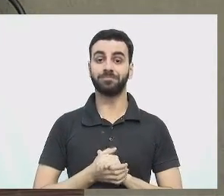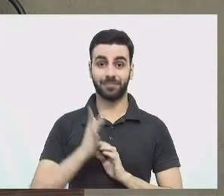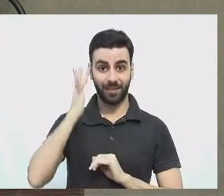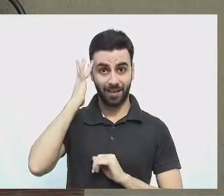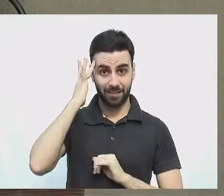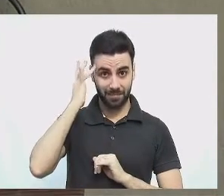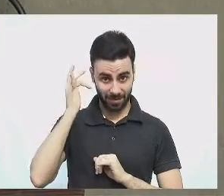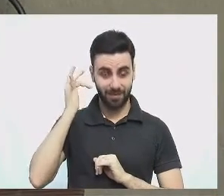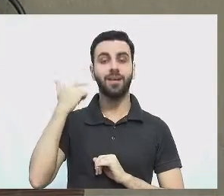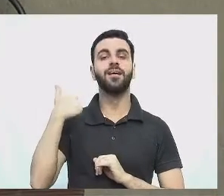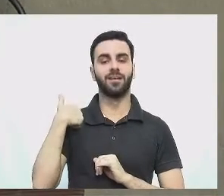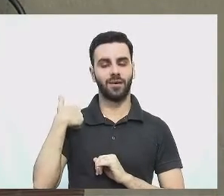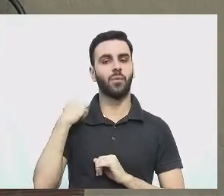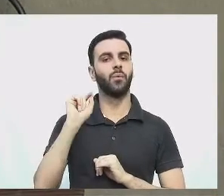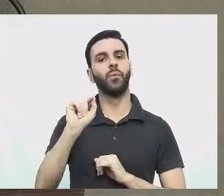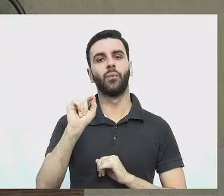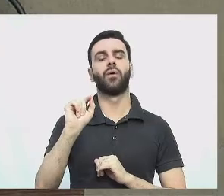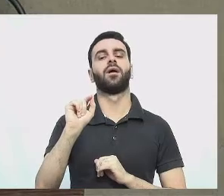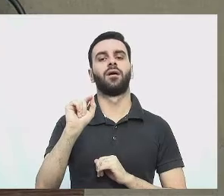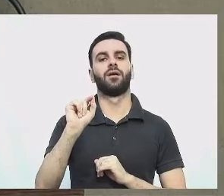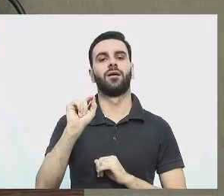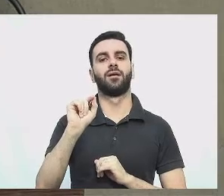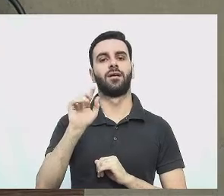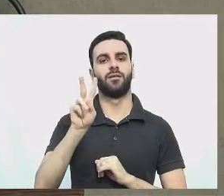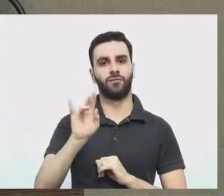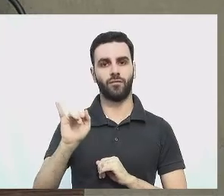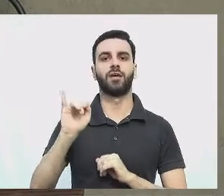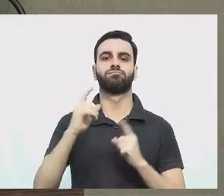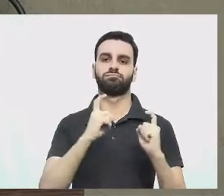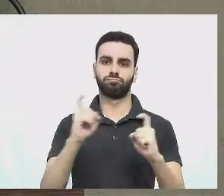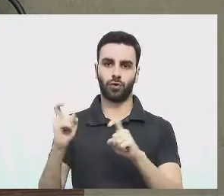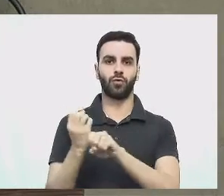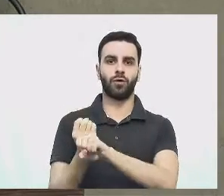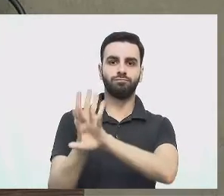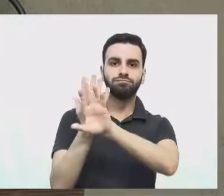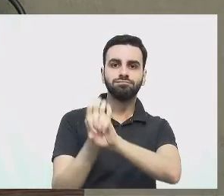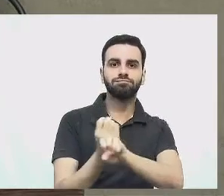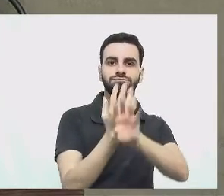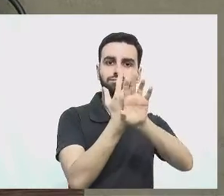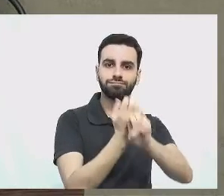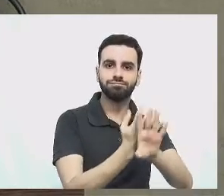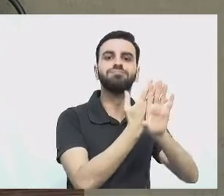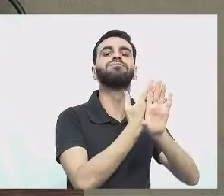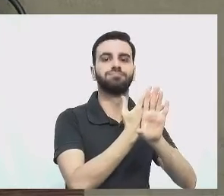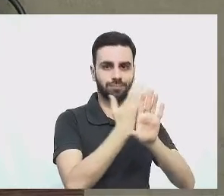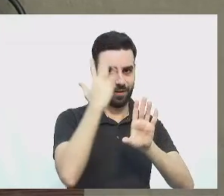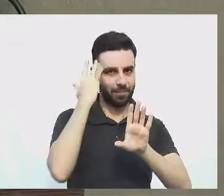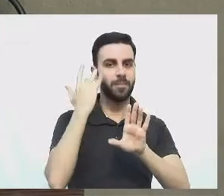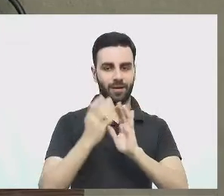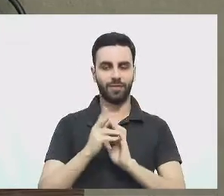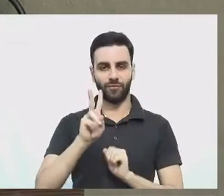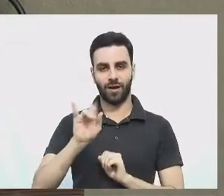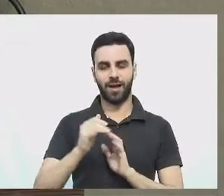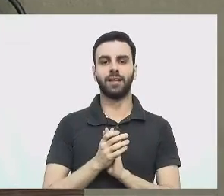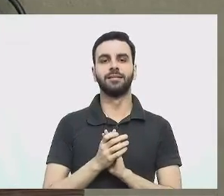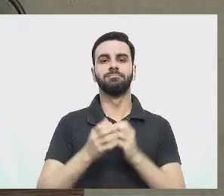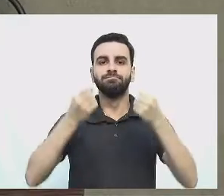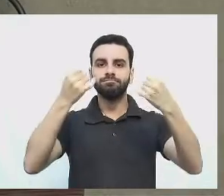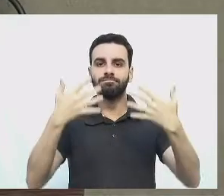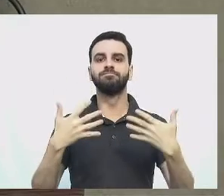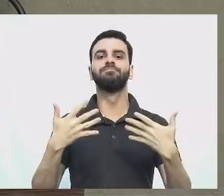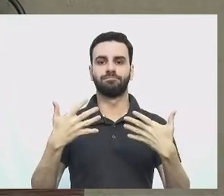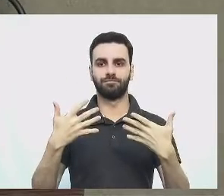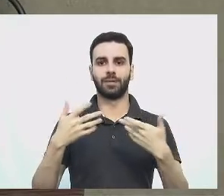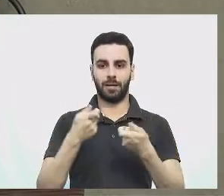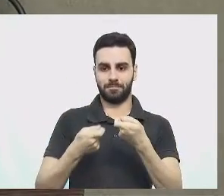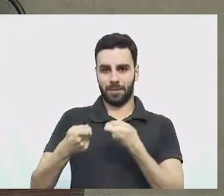Amanhã eu estarei fazendo uma reunião online com todos os nossos mantenedores e vou levar a